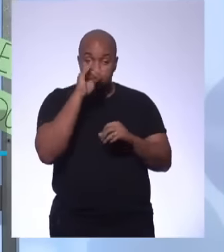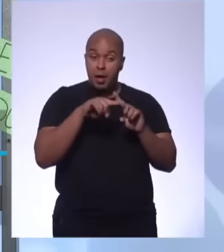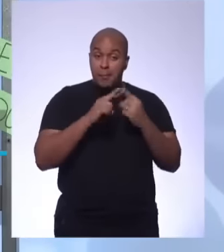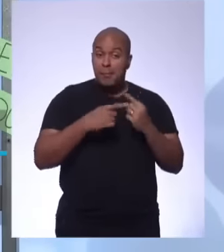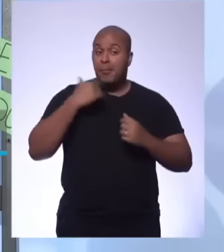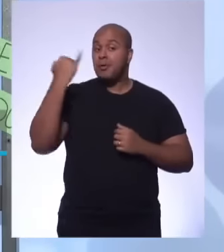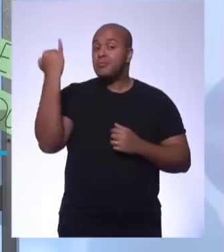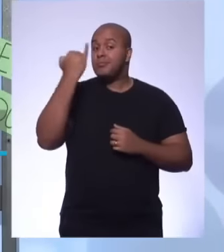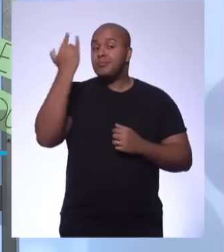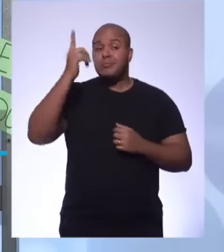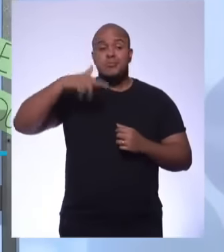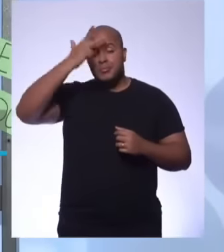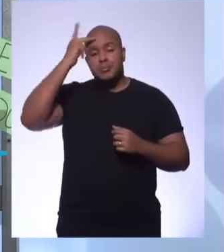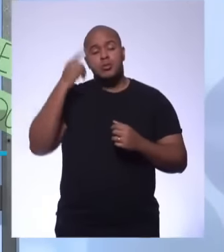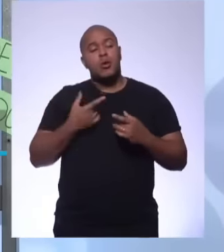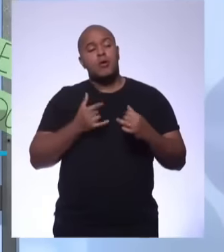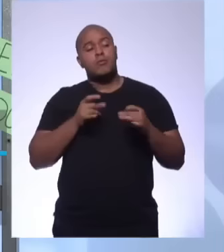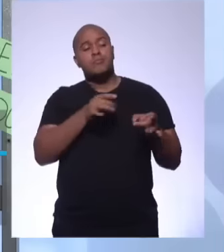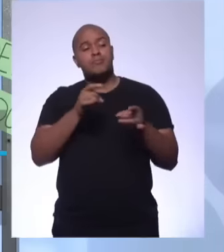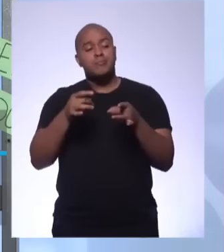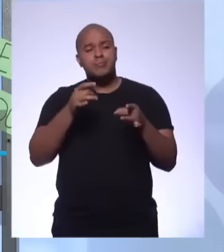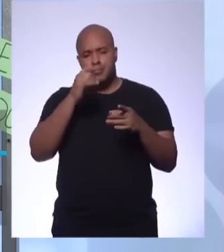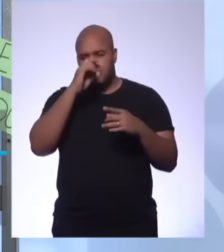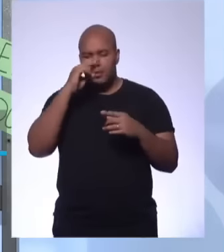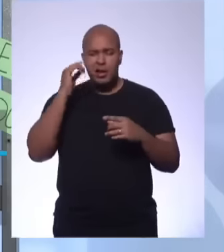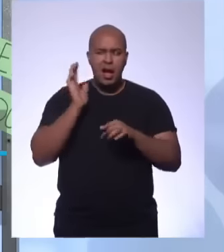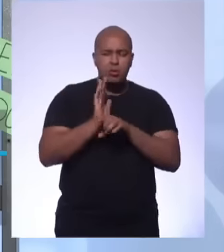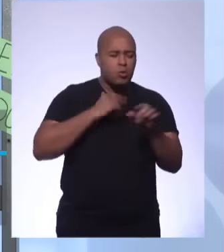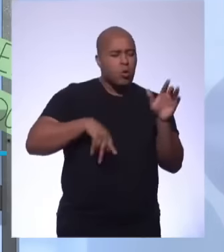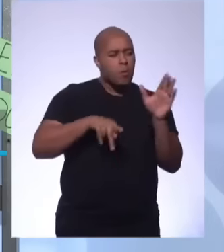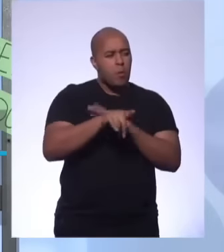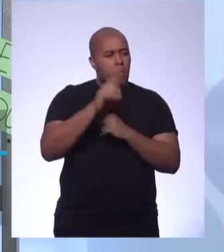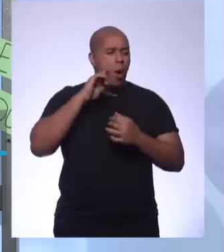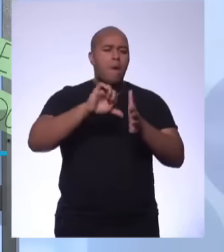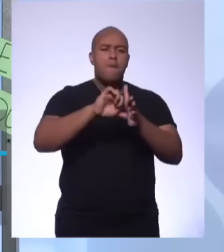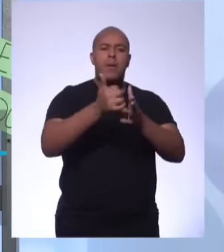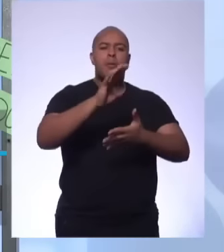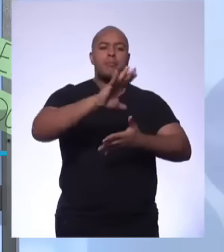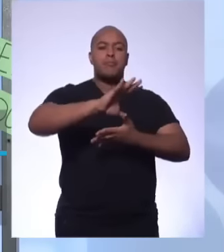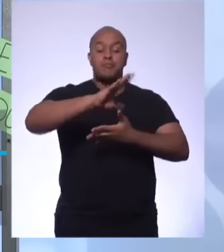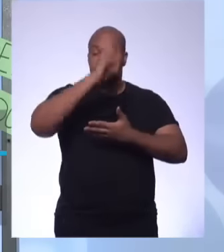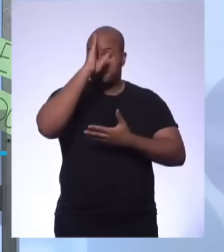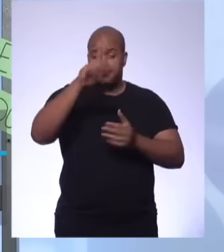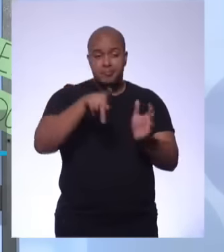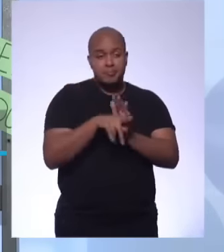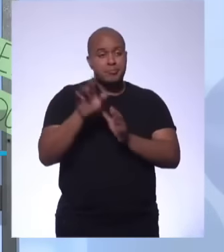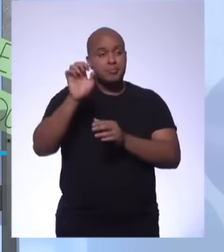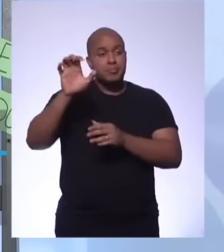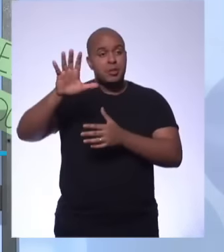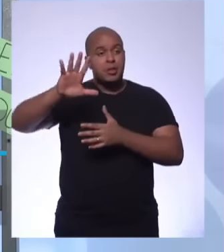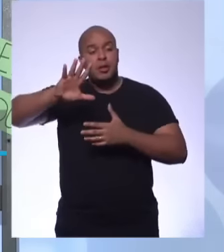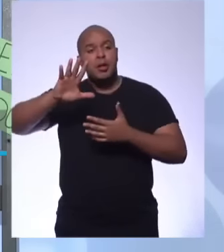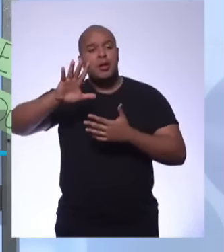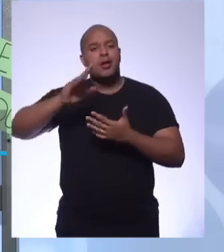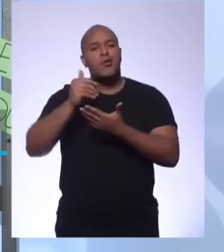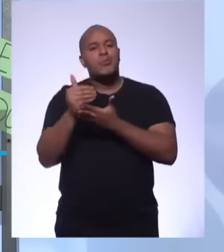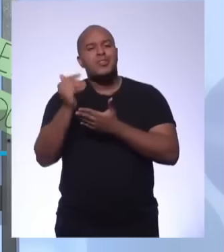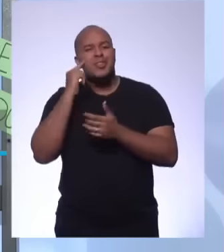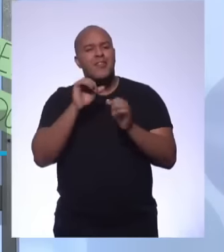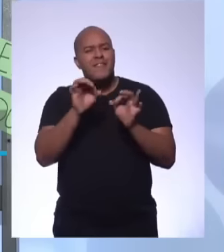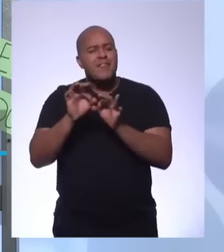destes mercadores é porque eles ajudaram a traçar os primeiros mapas, né, principalmente do Oriente, foram feitos através